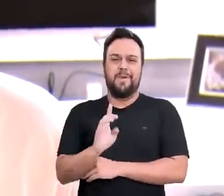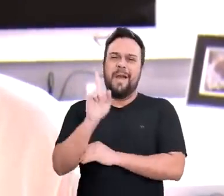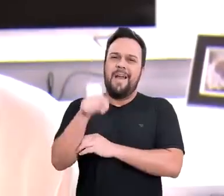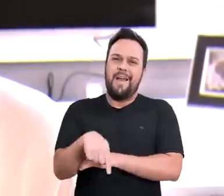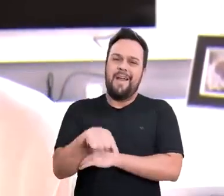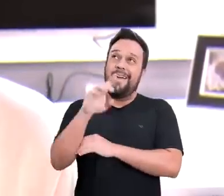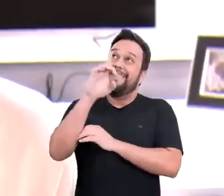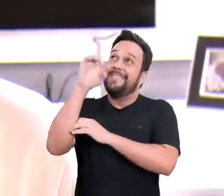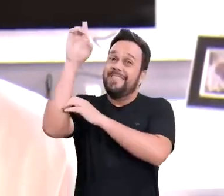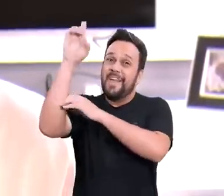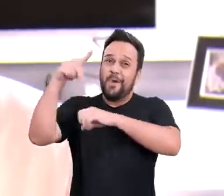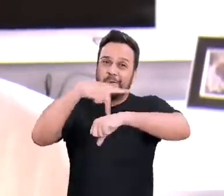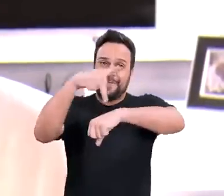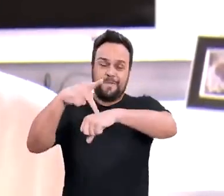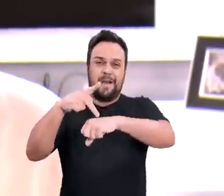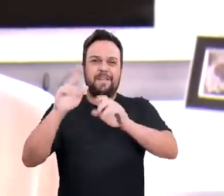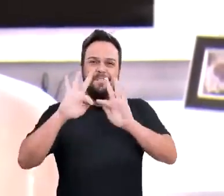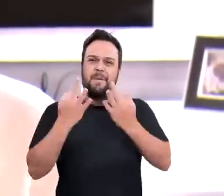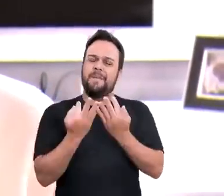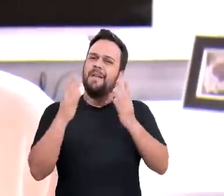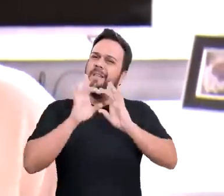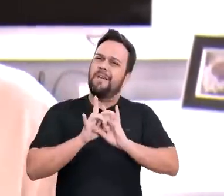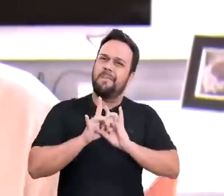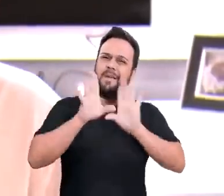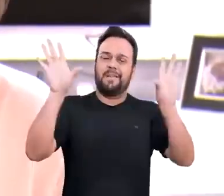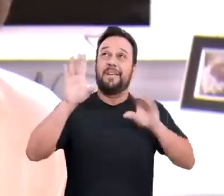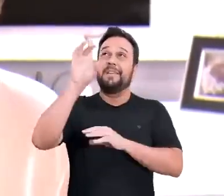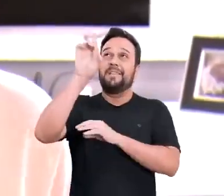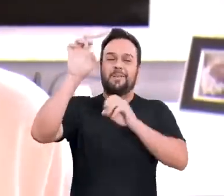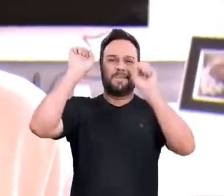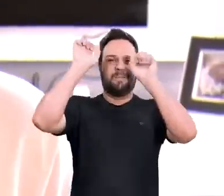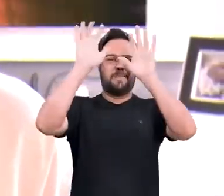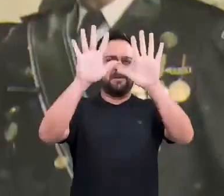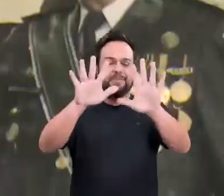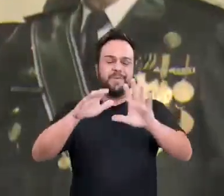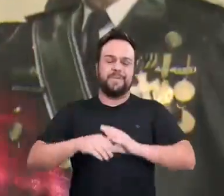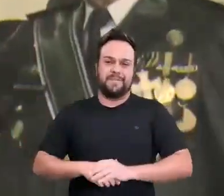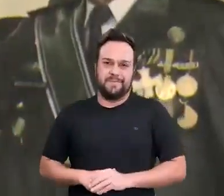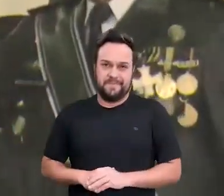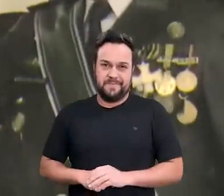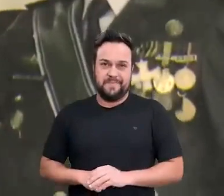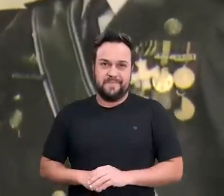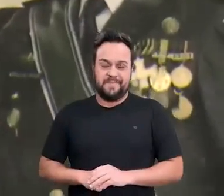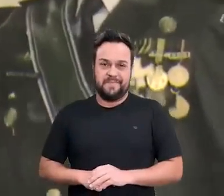é Deus, pátria, família e liberdade. Que Deus nos abençoe.